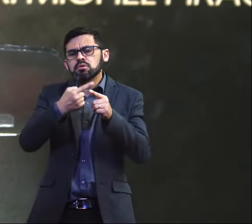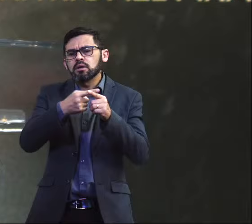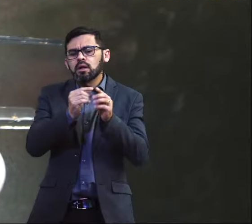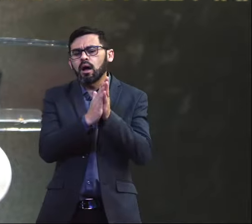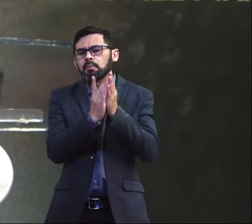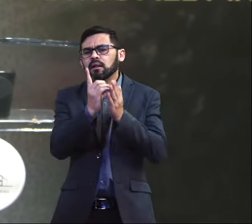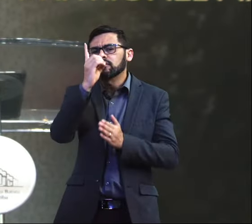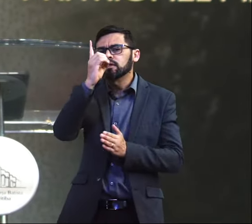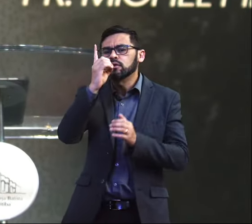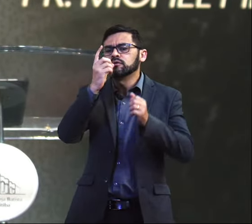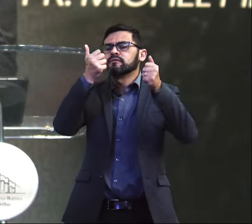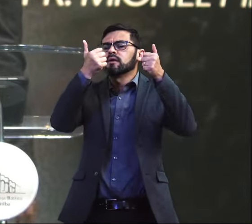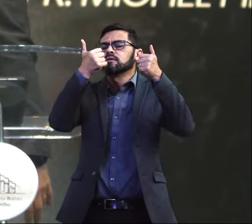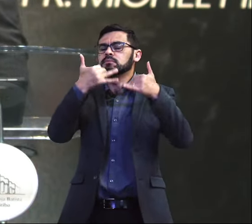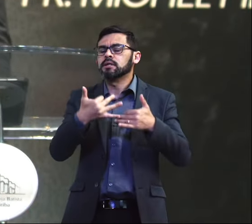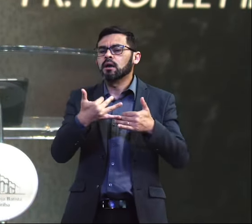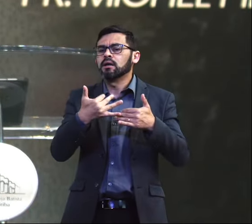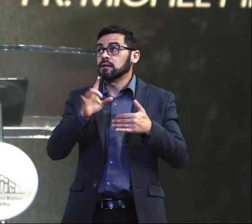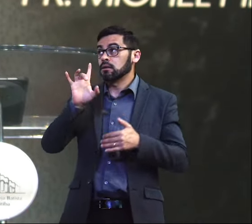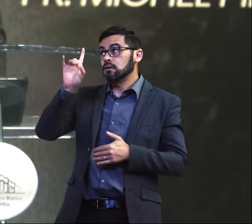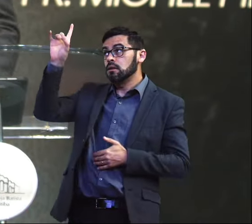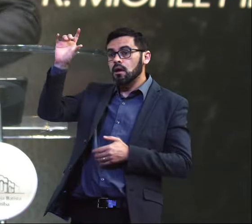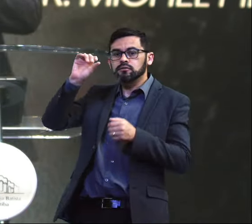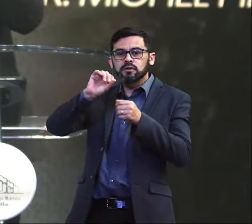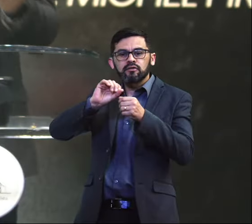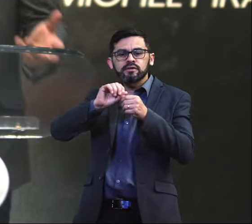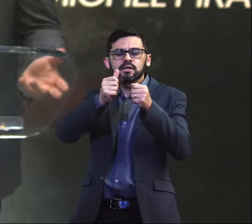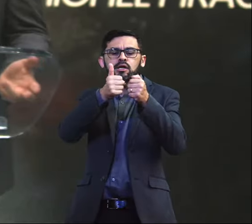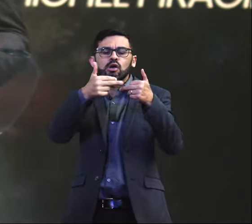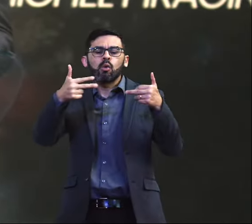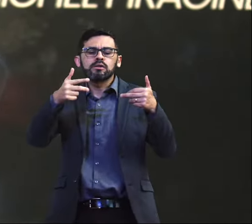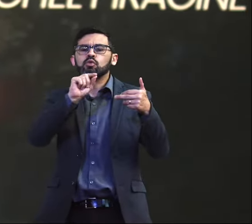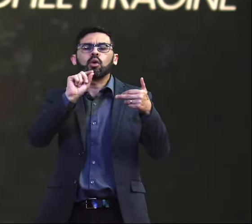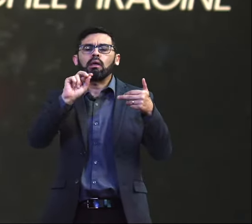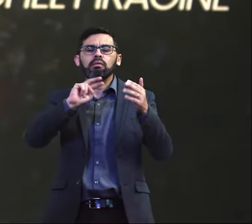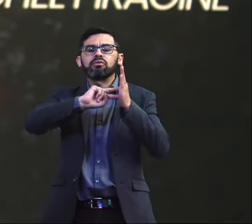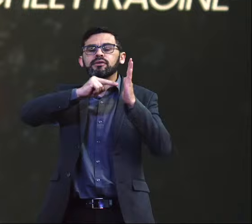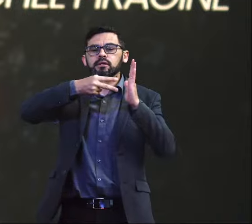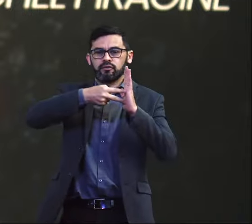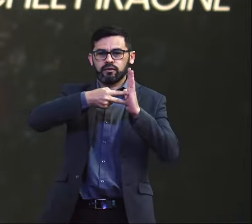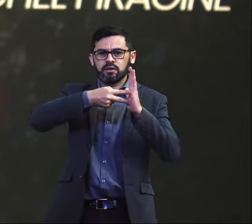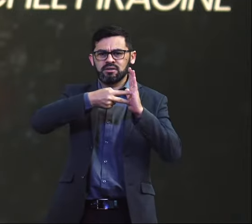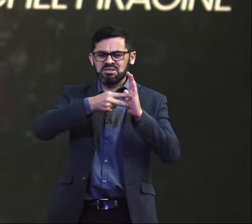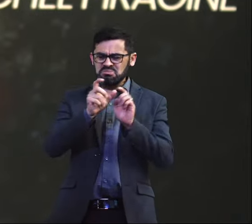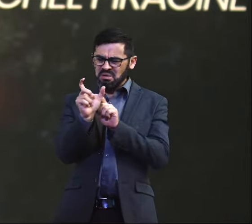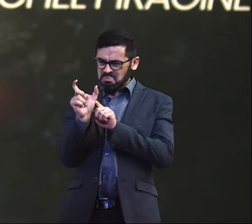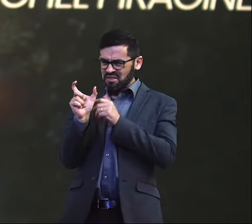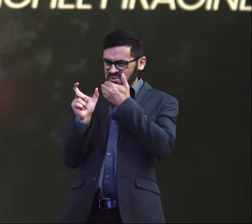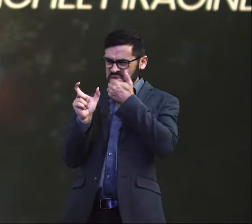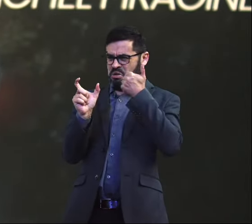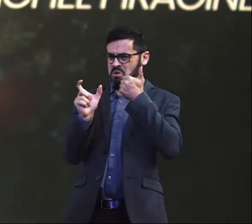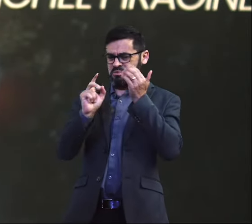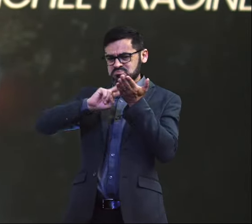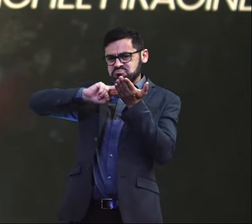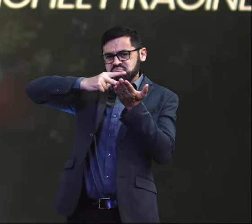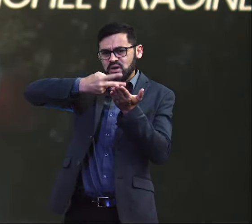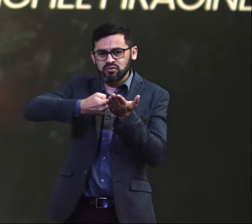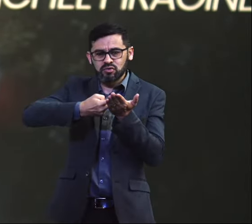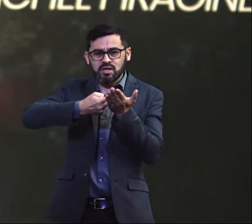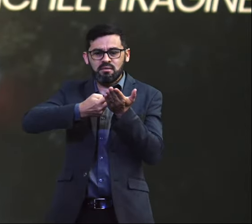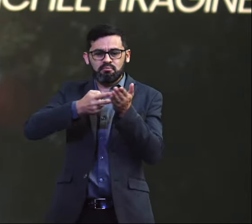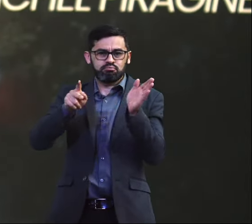que Deus vai fazer uma coisa nova. Que coisa é essa? Não tinha uma palavra melhor para traduzir